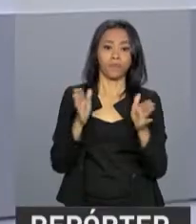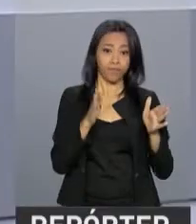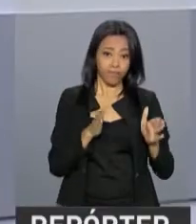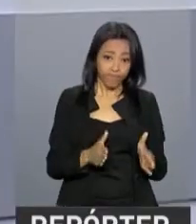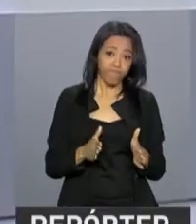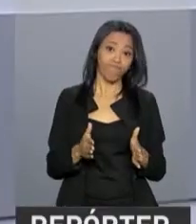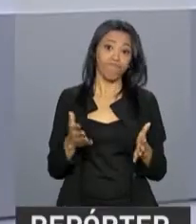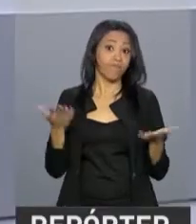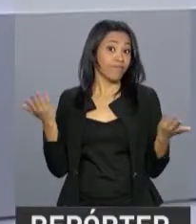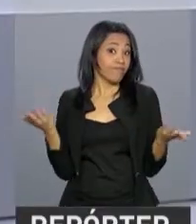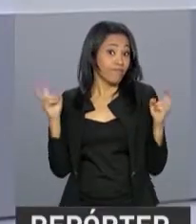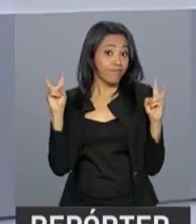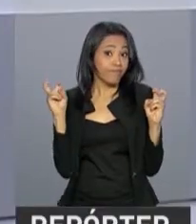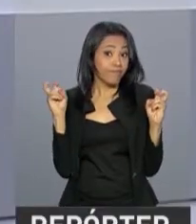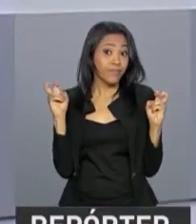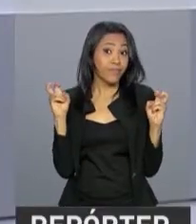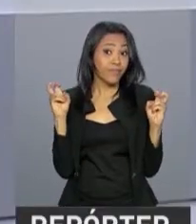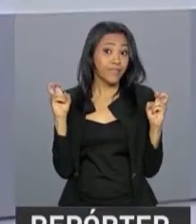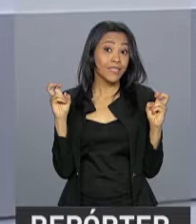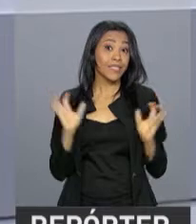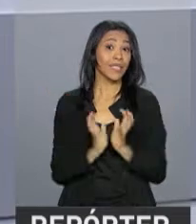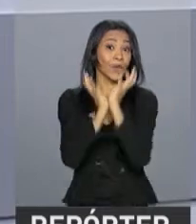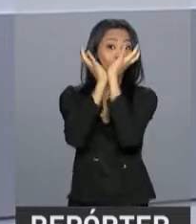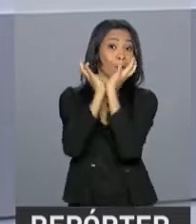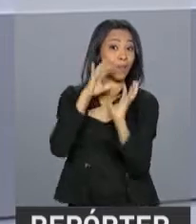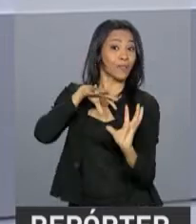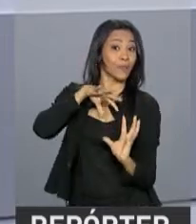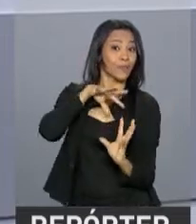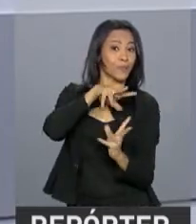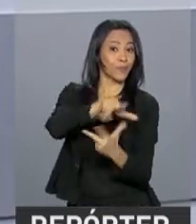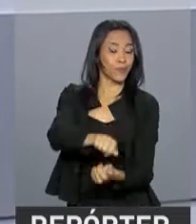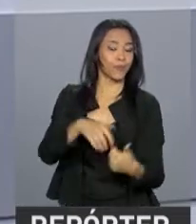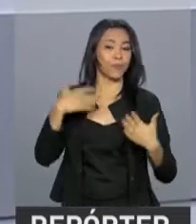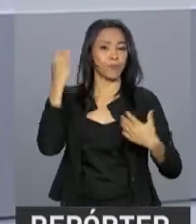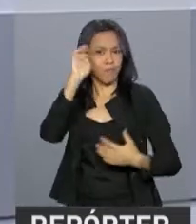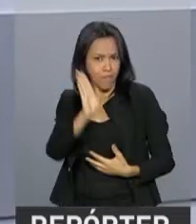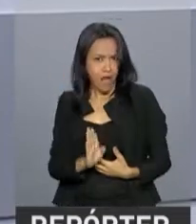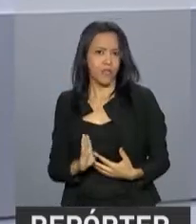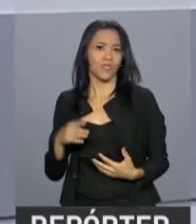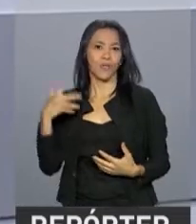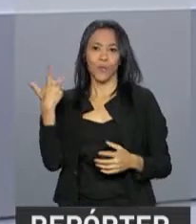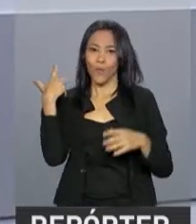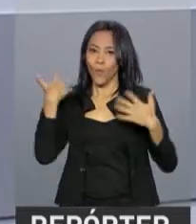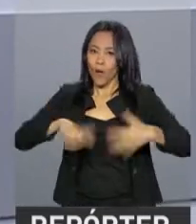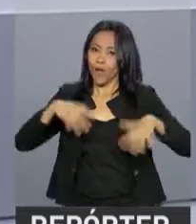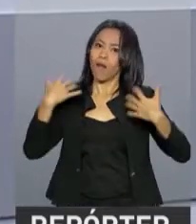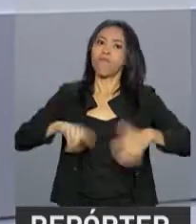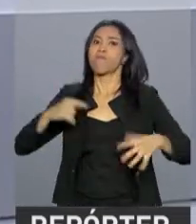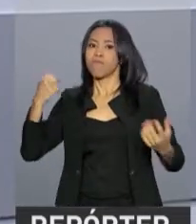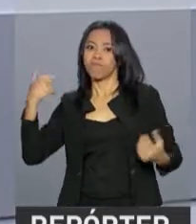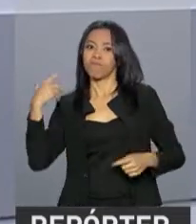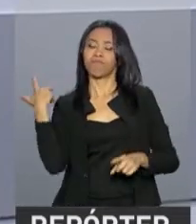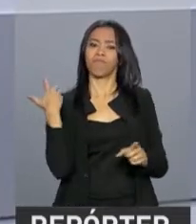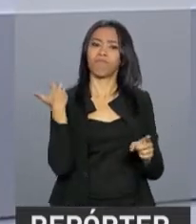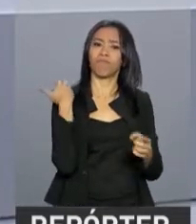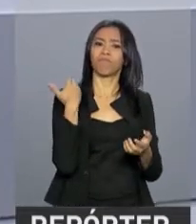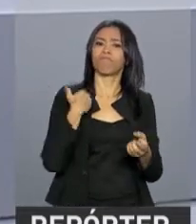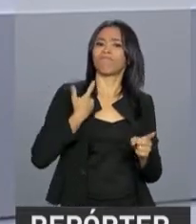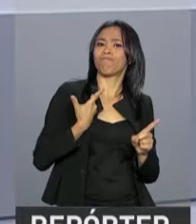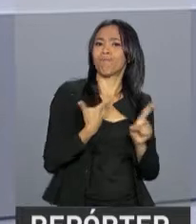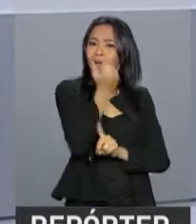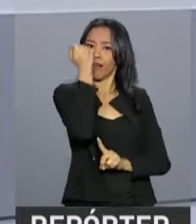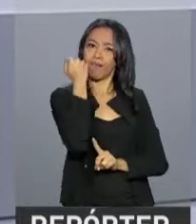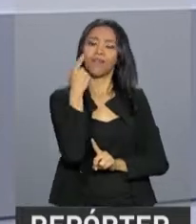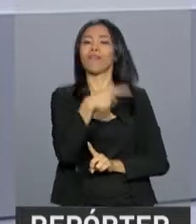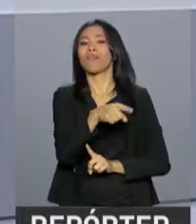e vamos falar agora de copa do mundo o brasil deu mais um passo rumo ao hexa e venceu o time da sérvia por 2 a